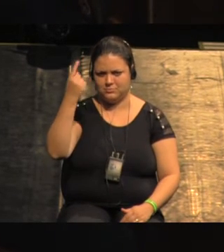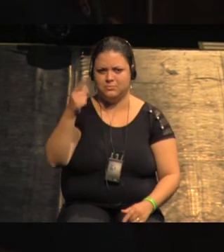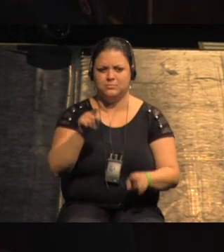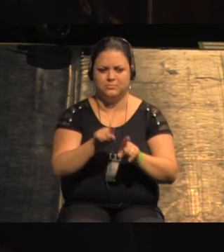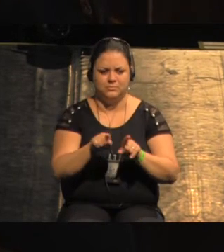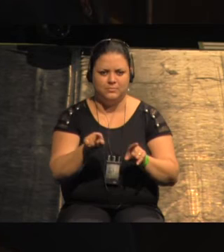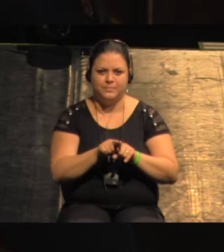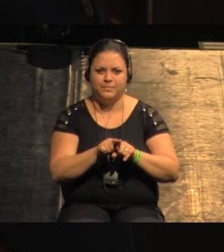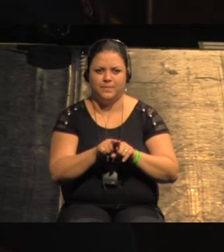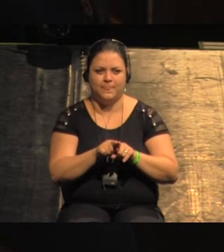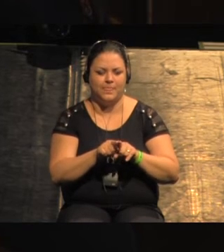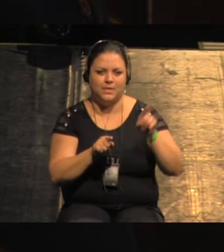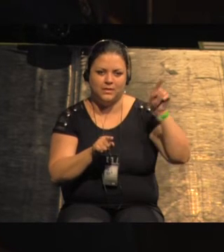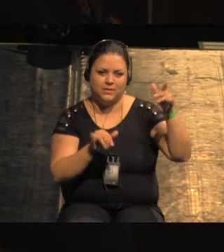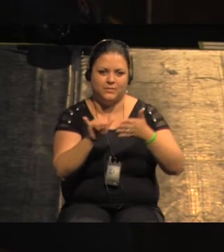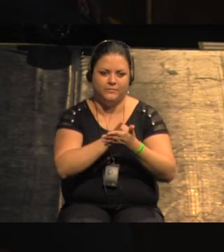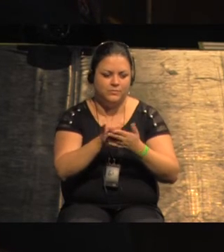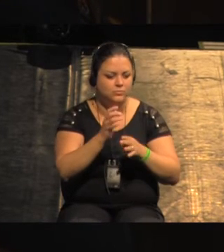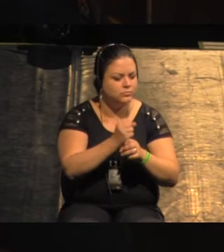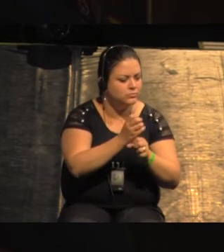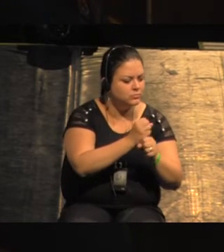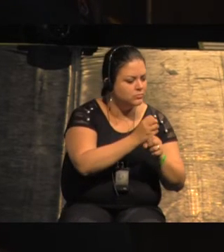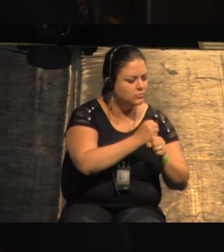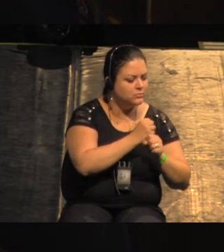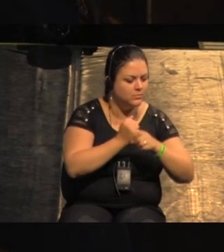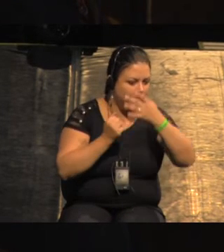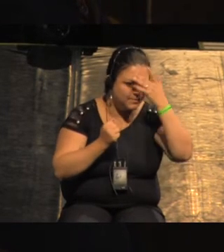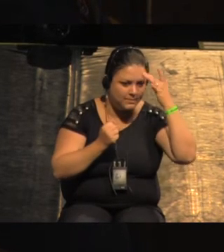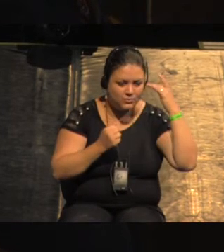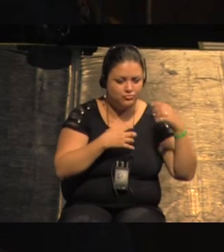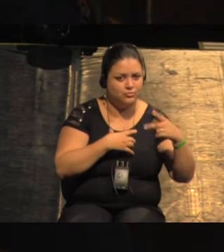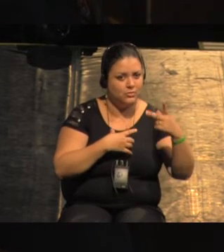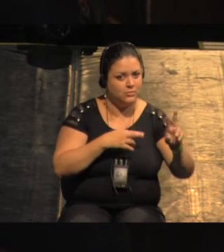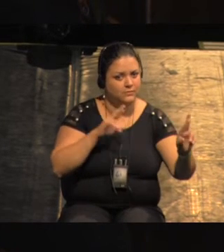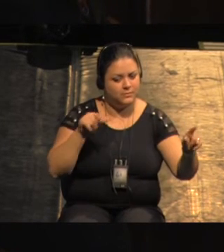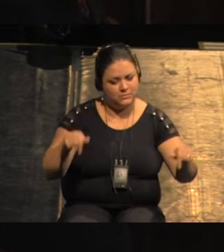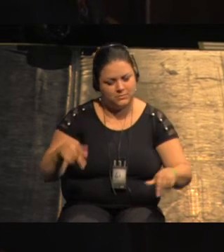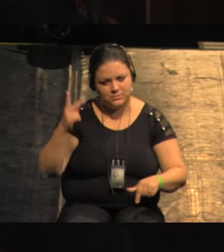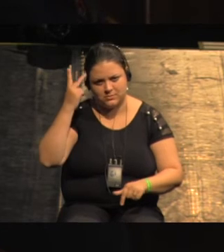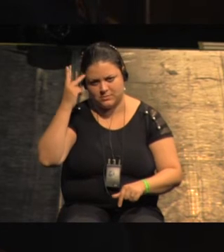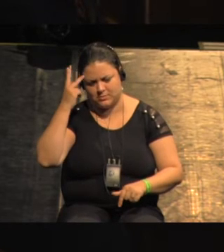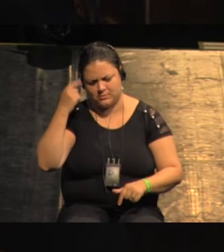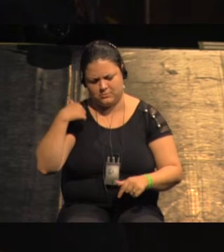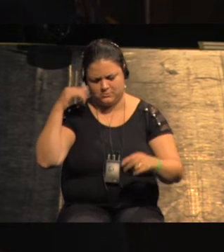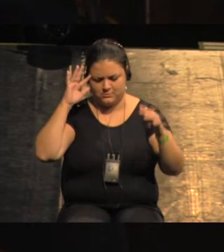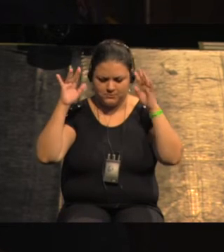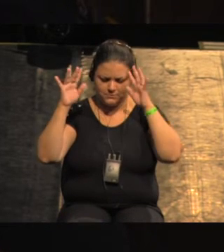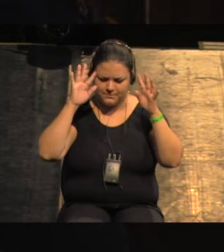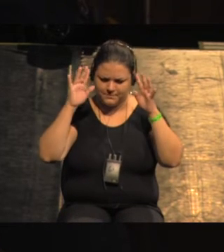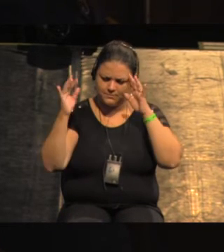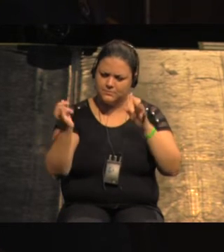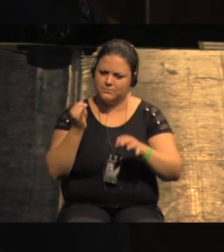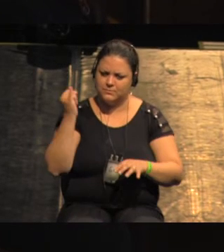que também foi uma mudança na maneira de contar essas pessoas na mudança da prefeitura em Nova York, que levou essa notícia a